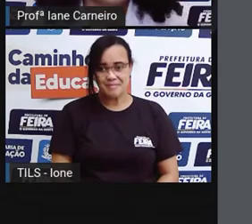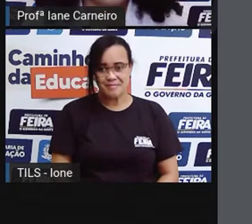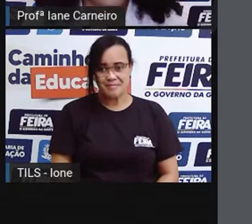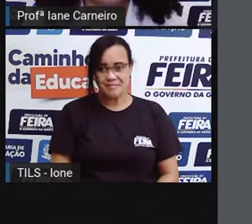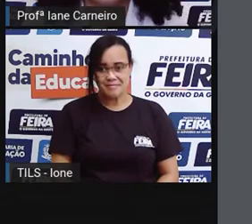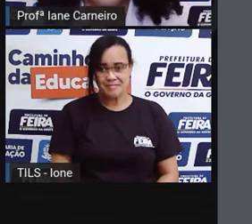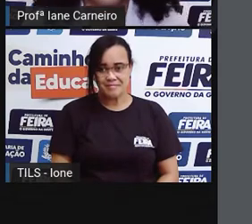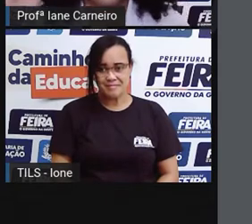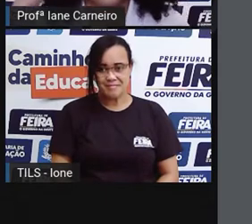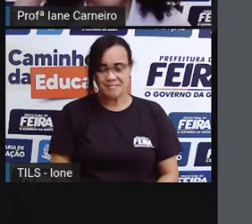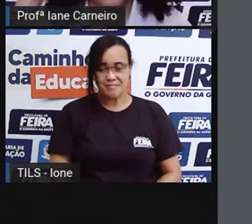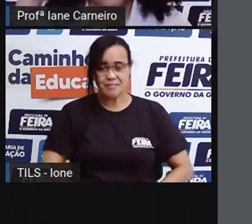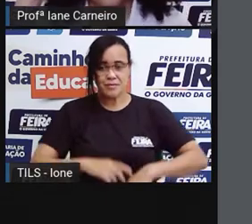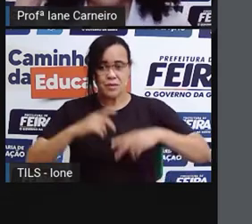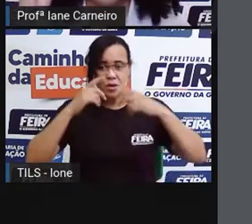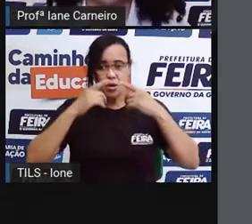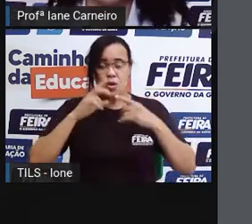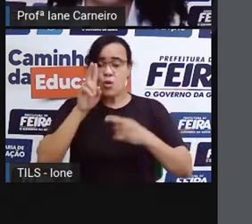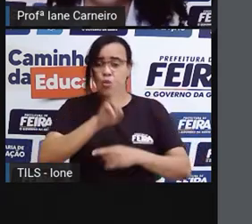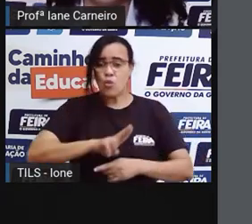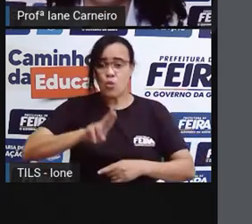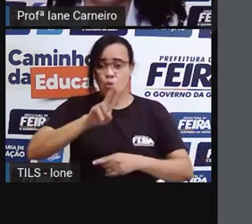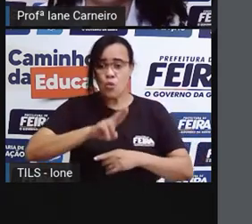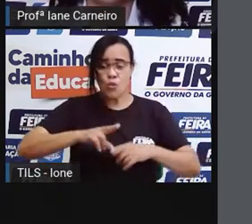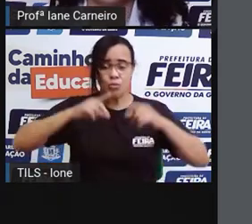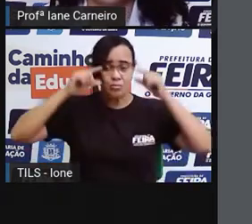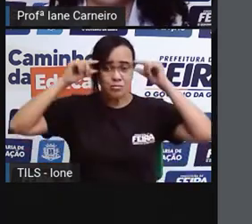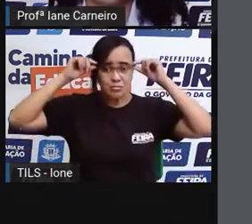Não faz mal usar óculos.